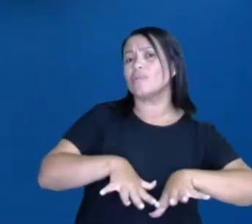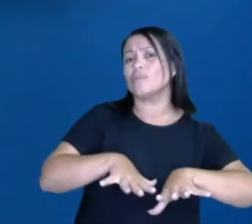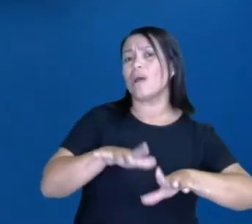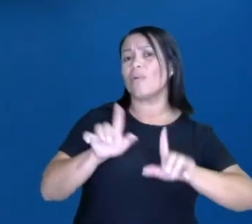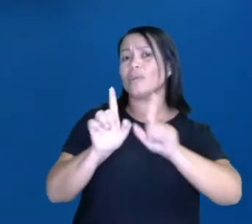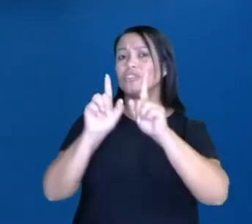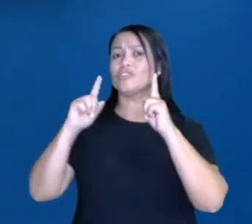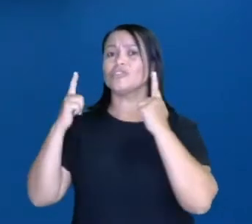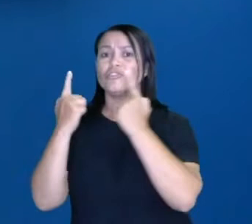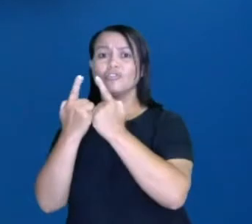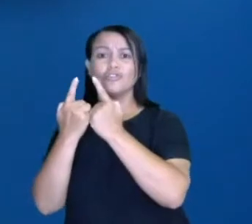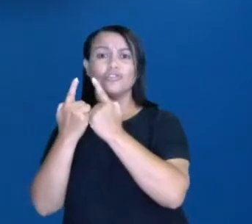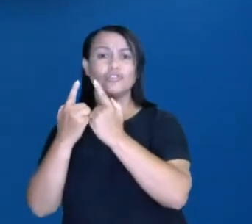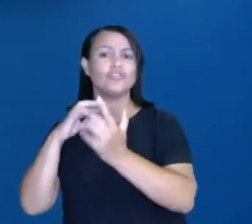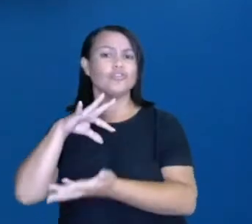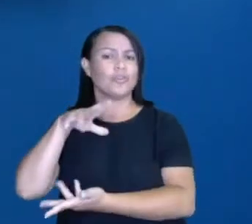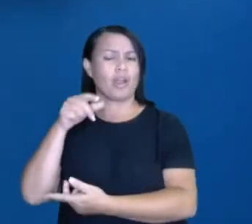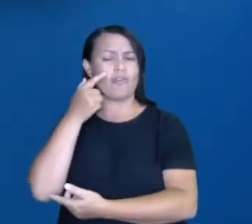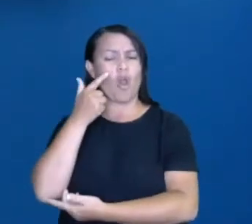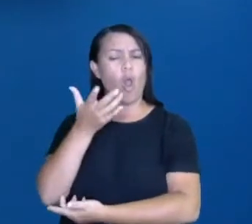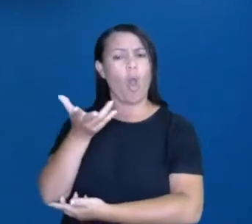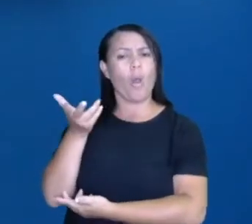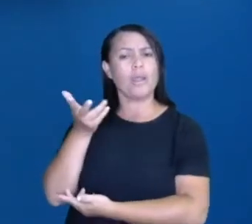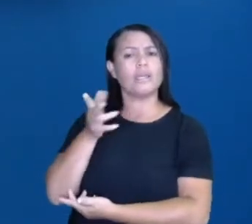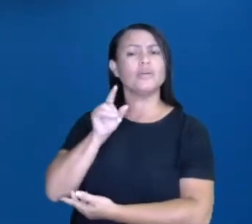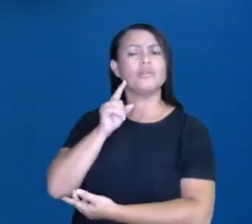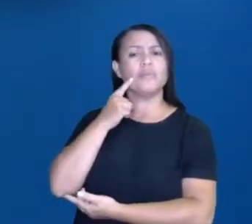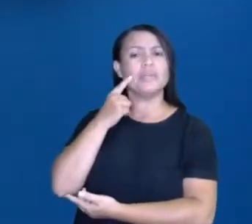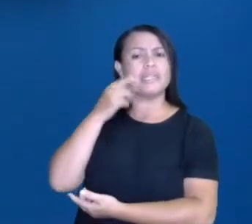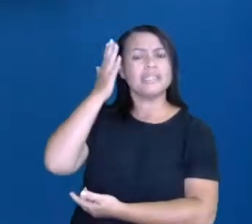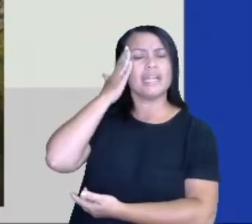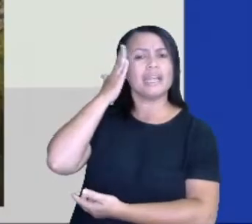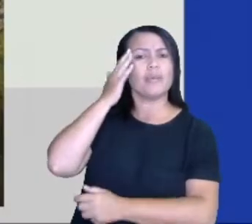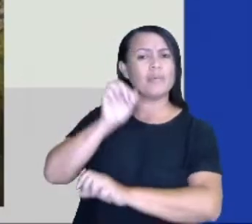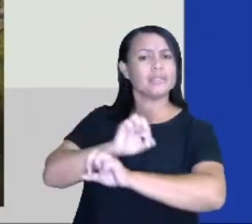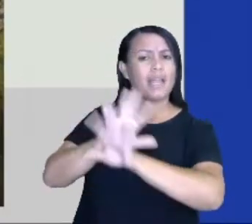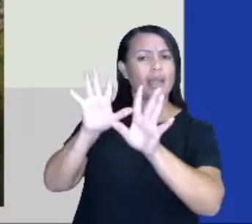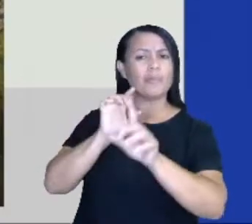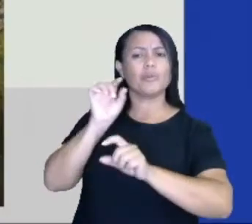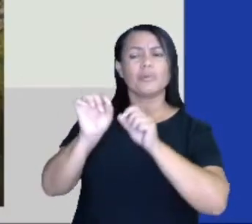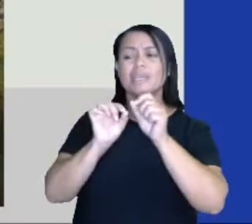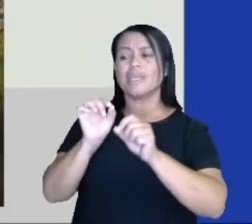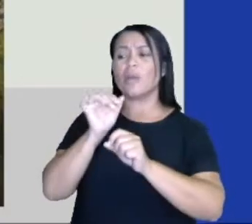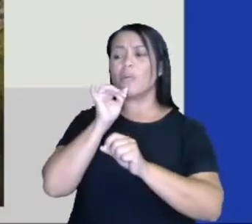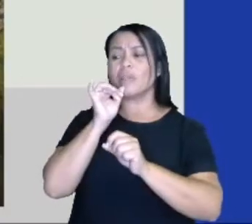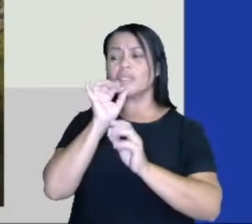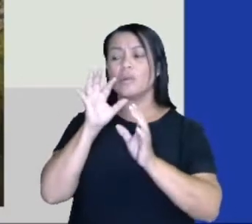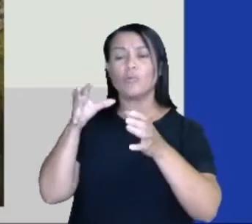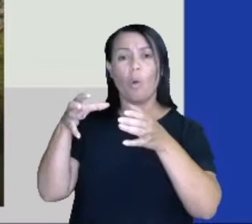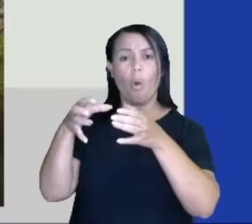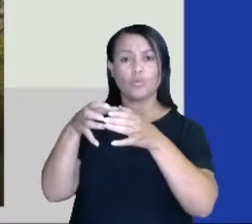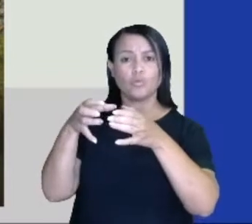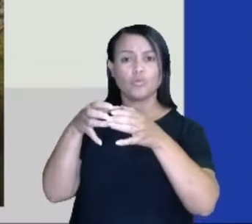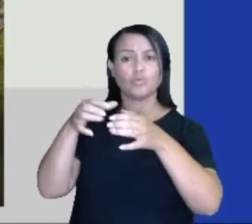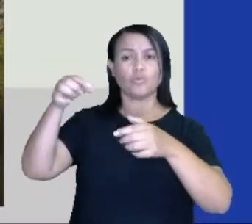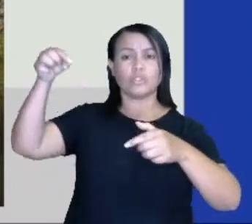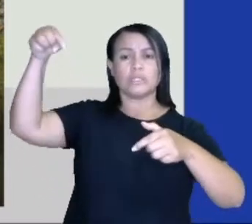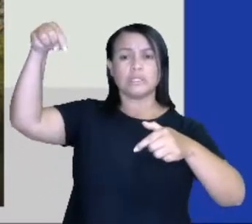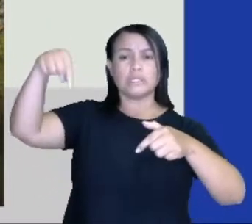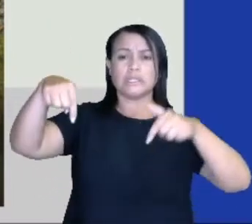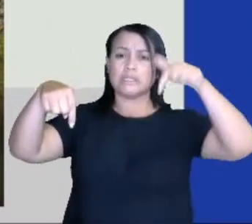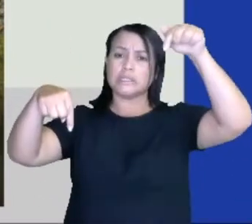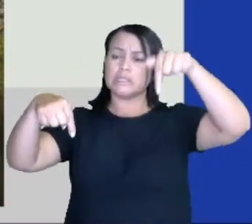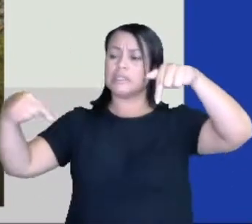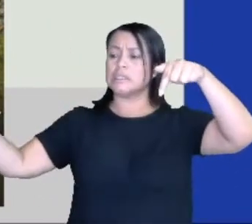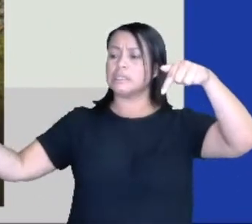geográfico. Olhando para aqui, minha gente, para entender todas essas setinhas, esse conjunto de setas, a gente tem